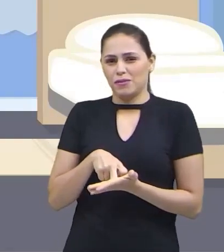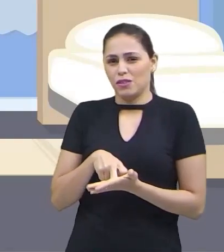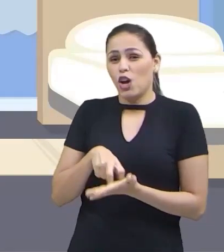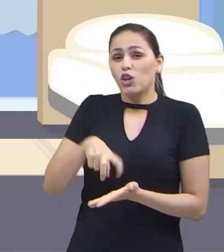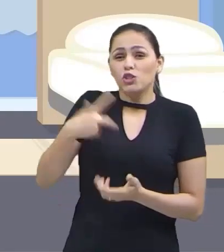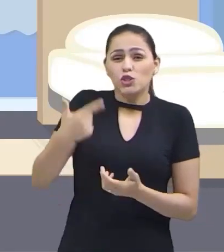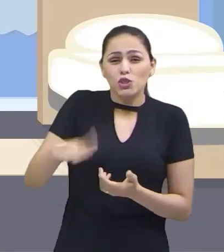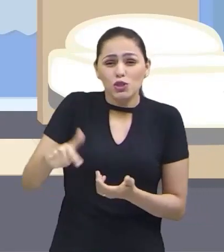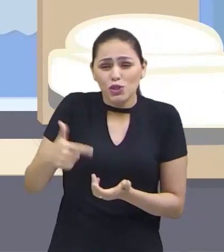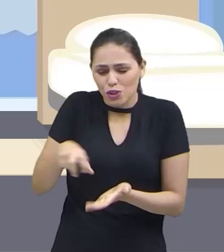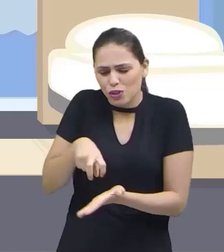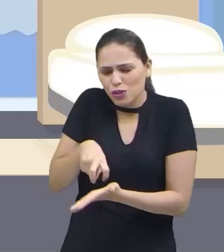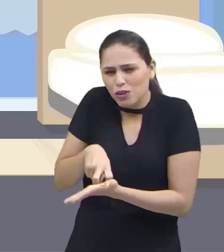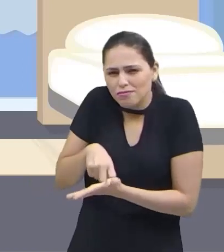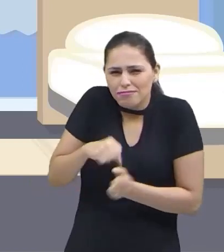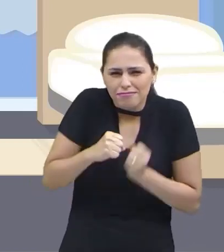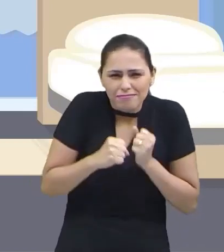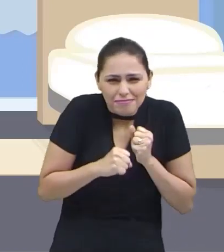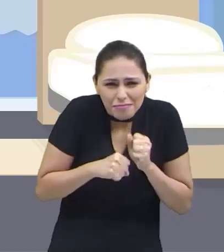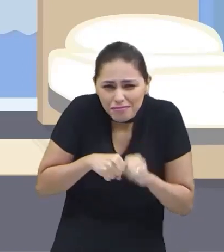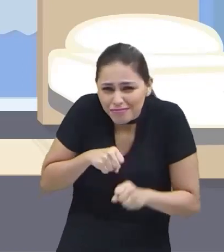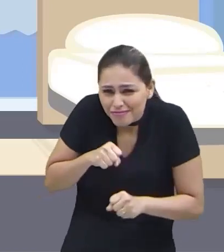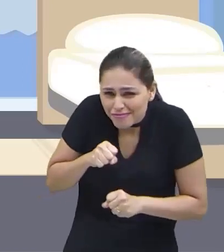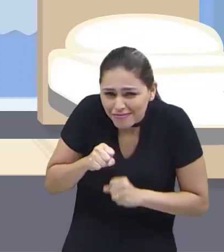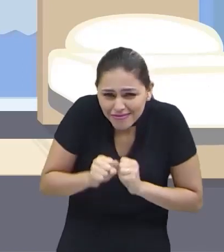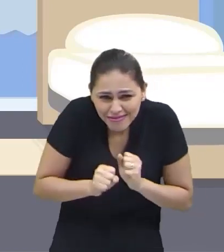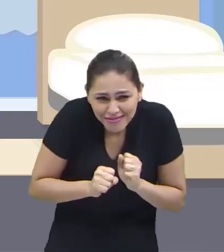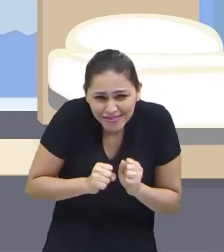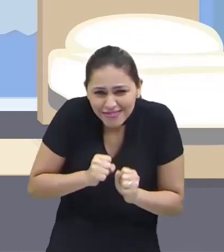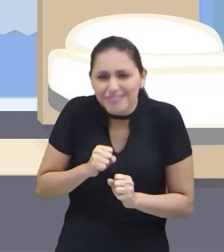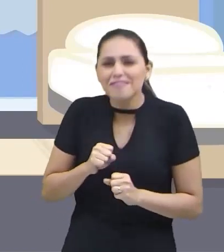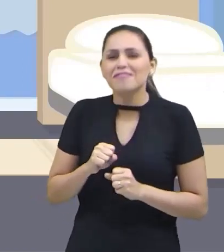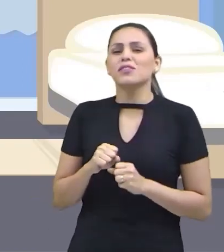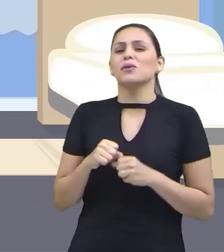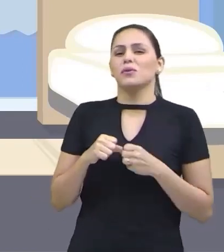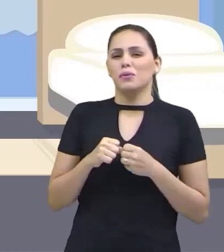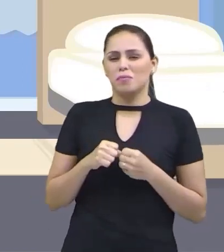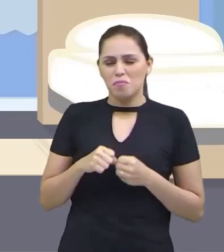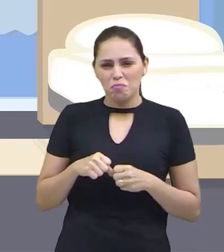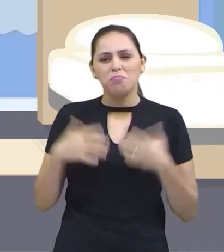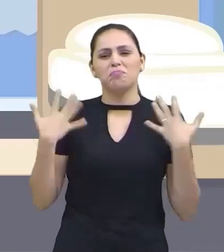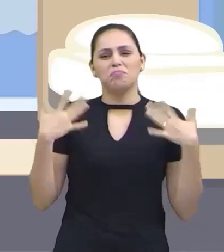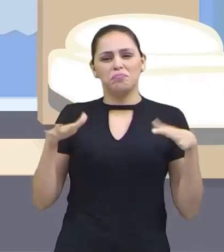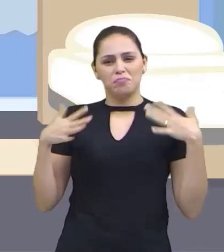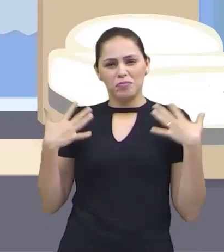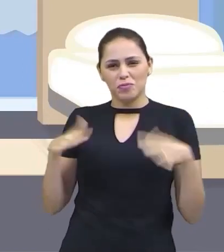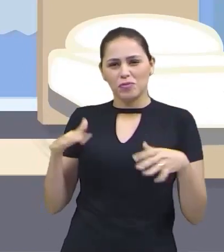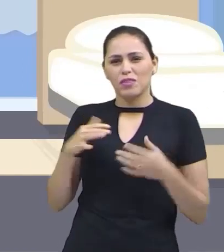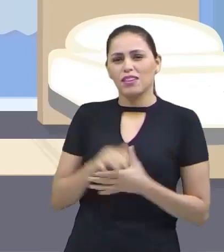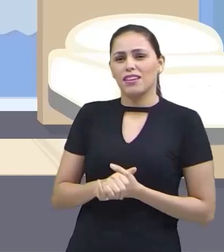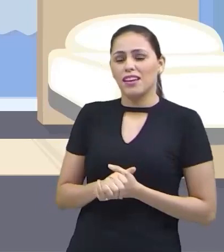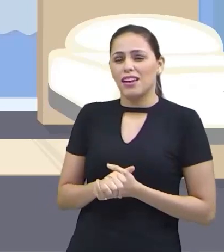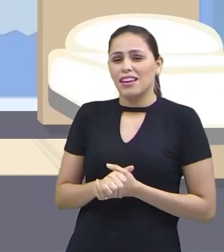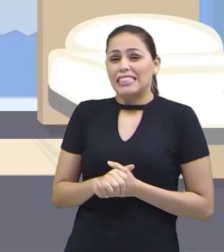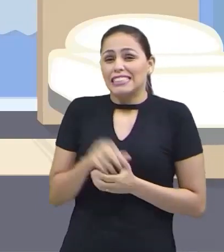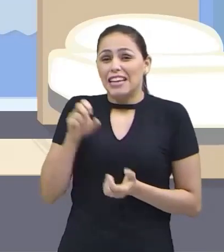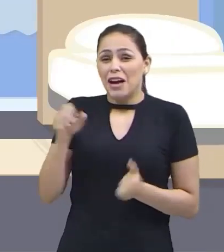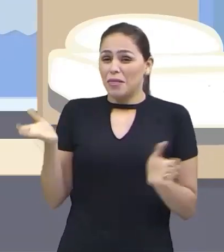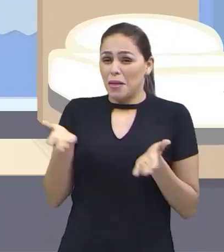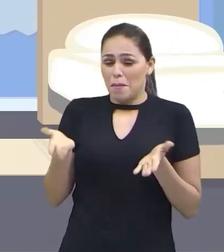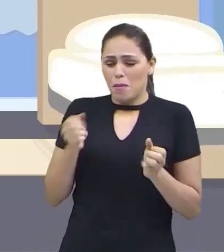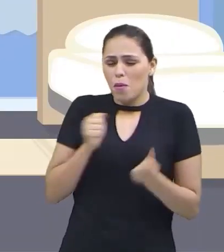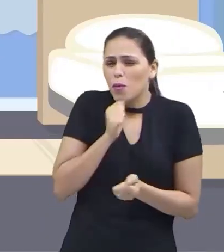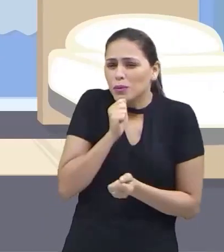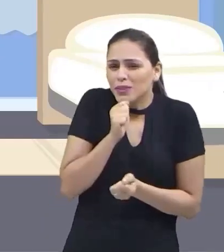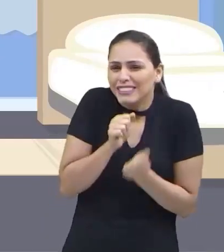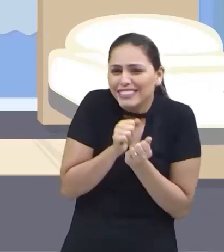Virou. Vai lá, isso, caramba, ufa, a Ainda bem que a gente passou bem pequenininho